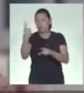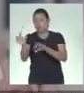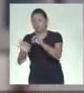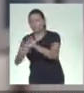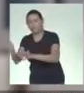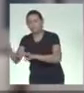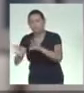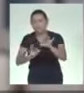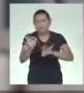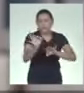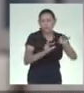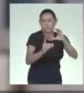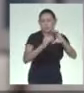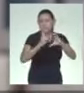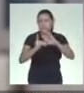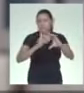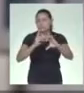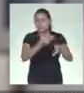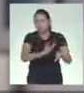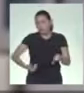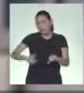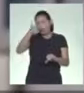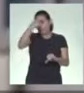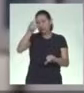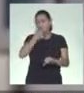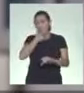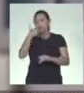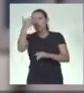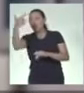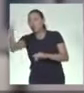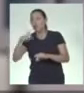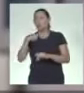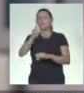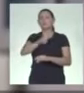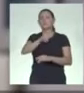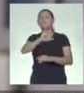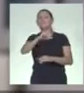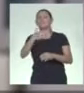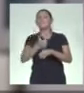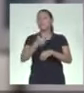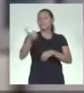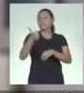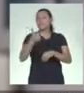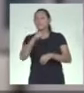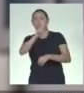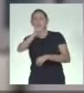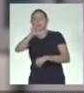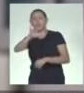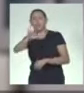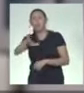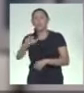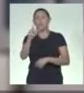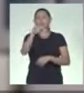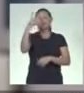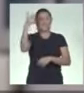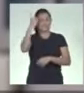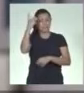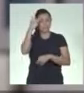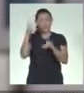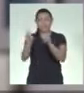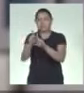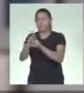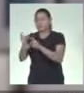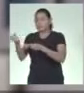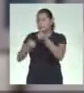Um estava planejando e coordenando o governo Beto Richa, e o outro era vice-líder dos governos Lula e Dilma